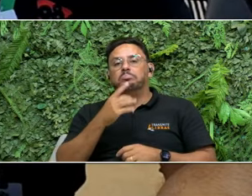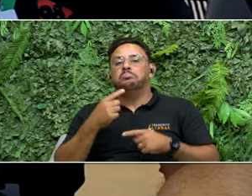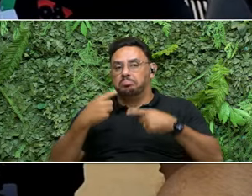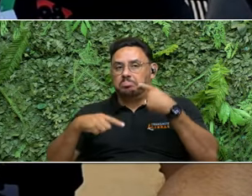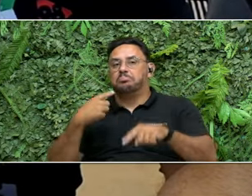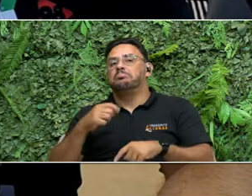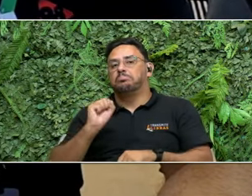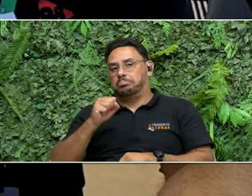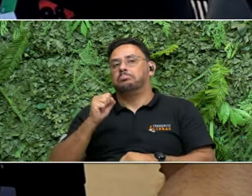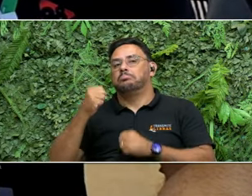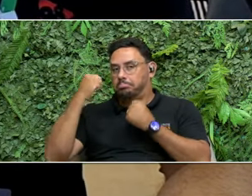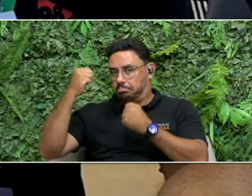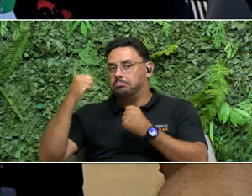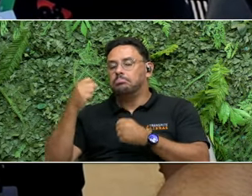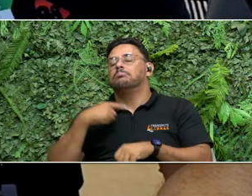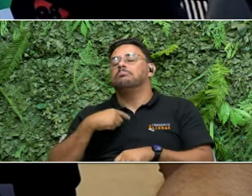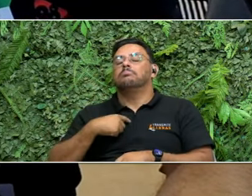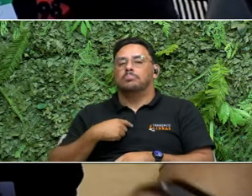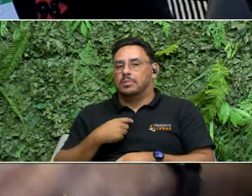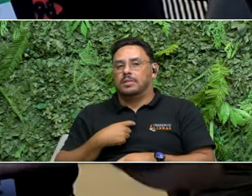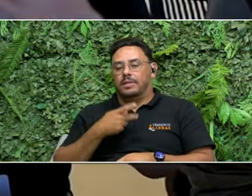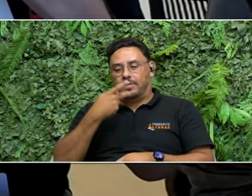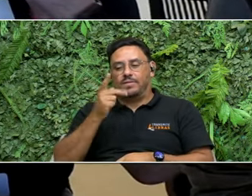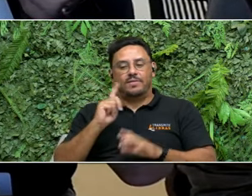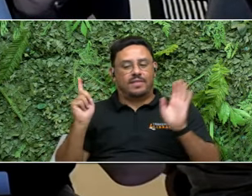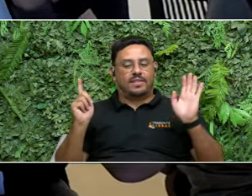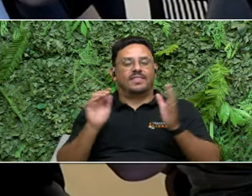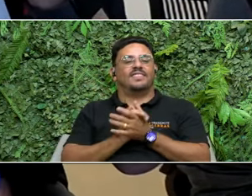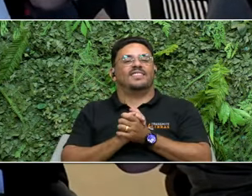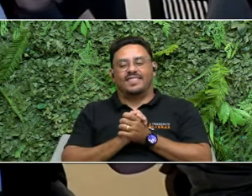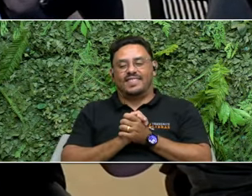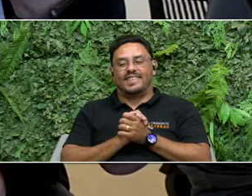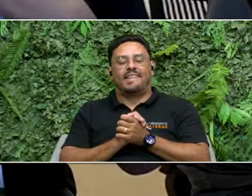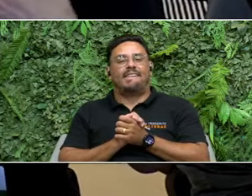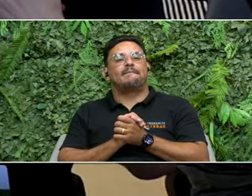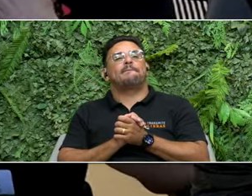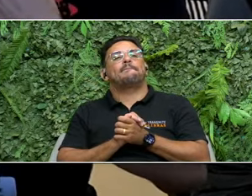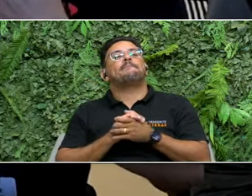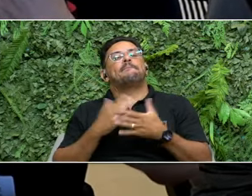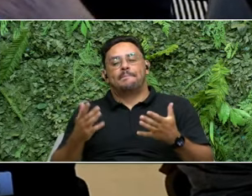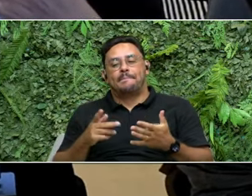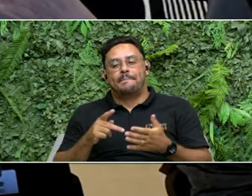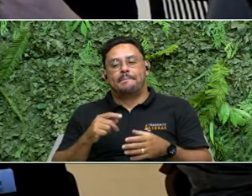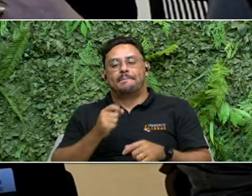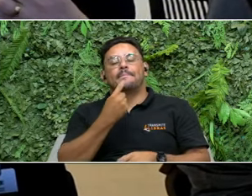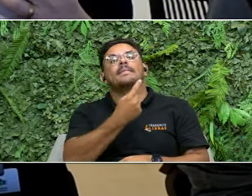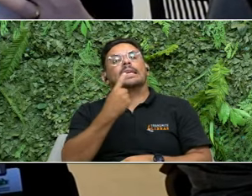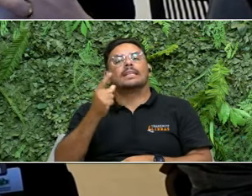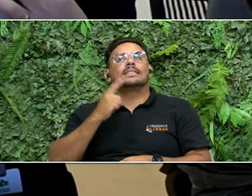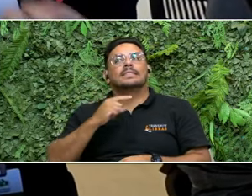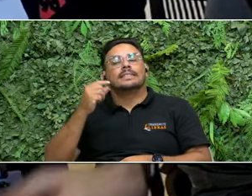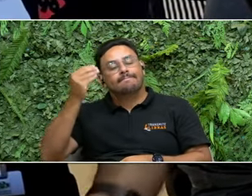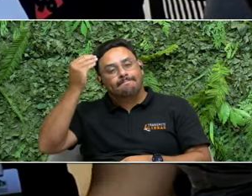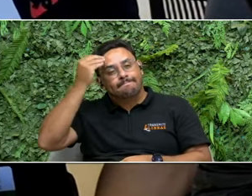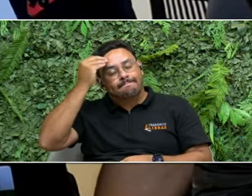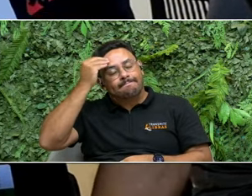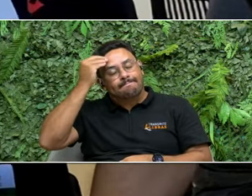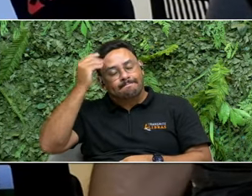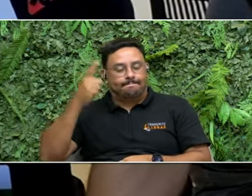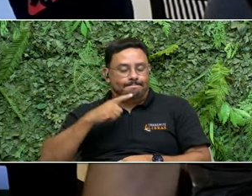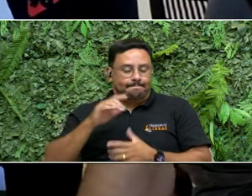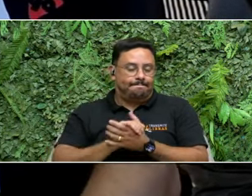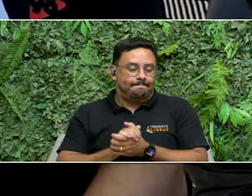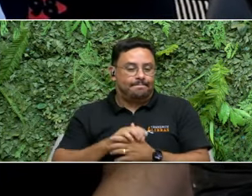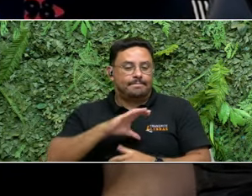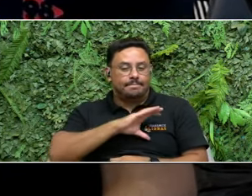boa discussão pro torcedor eh eu não me meto nela de jeito nenhum viu Bob é cada um tem a sua memória afetiva né